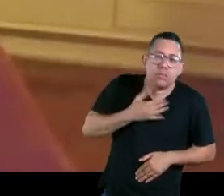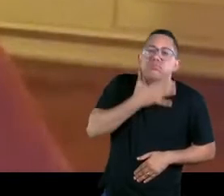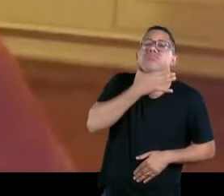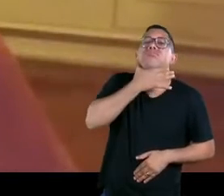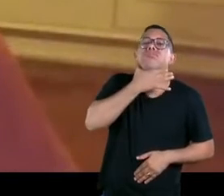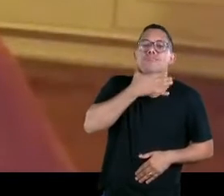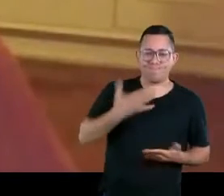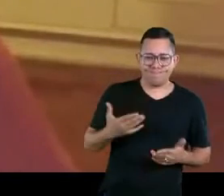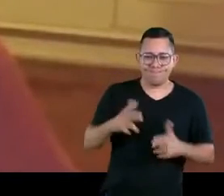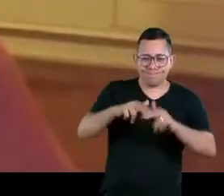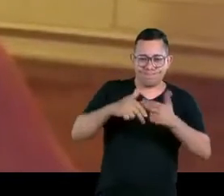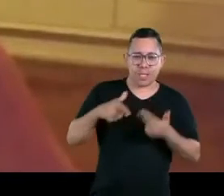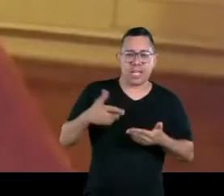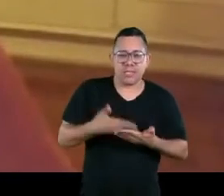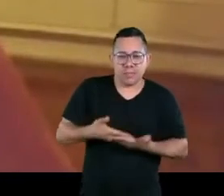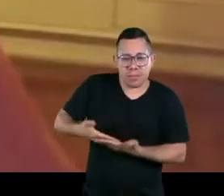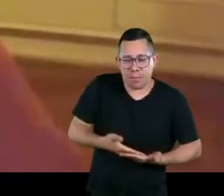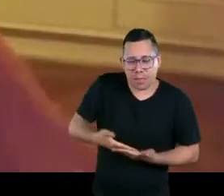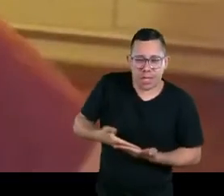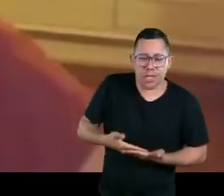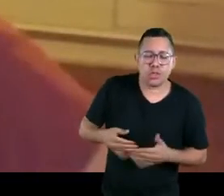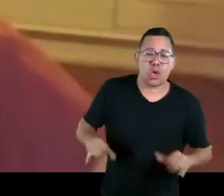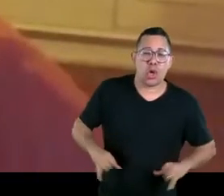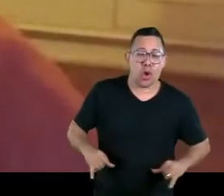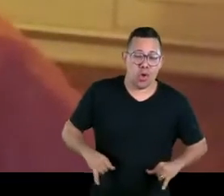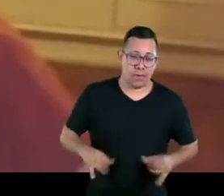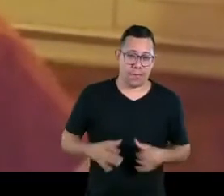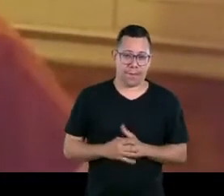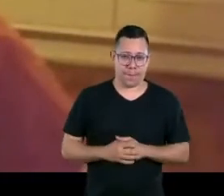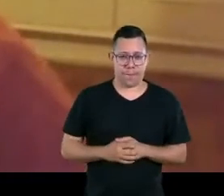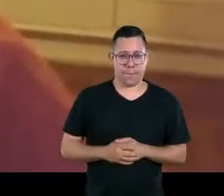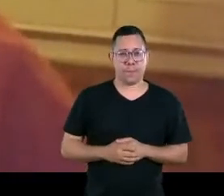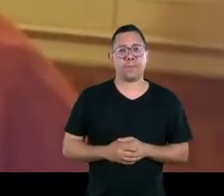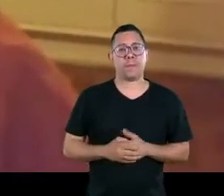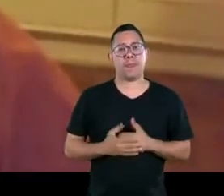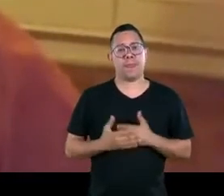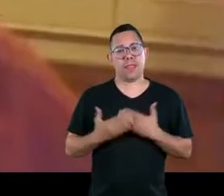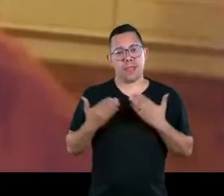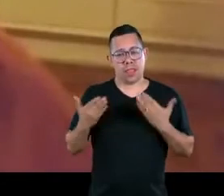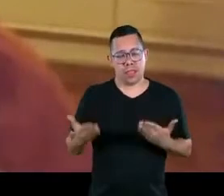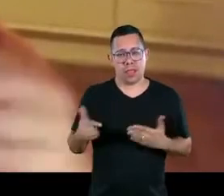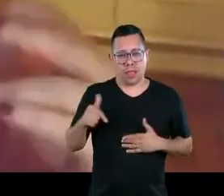roxo, né? Então, é um primeiro momento